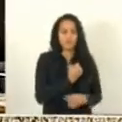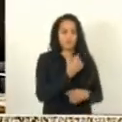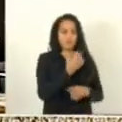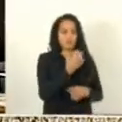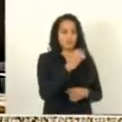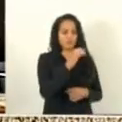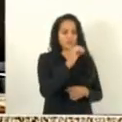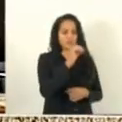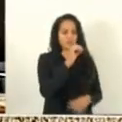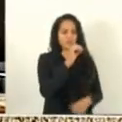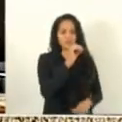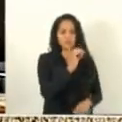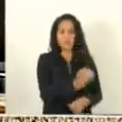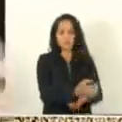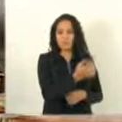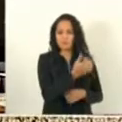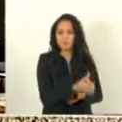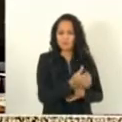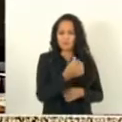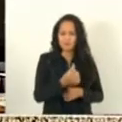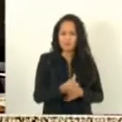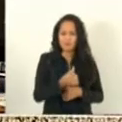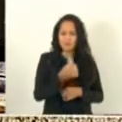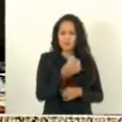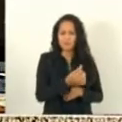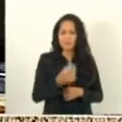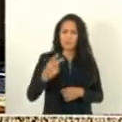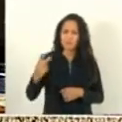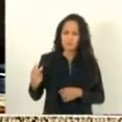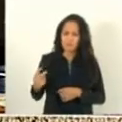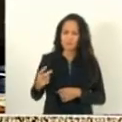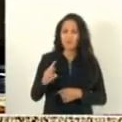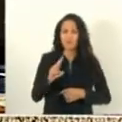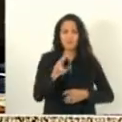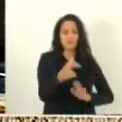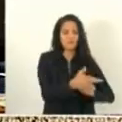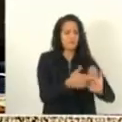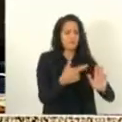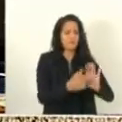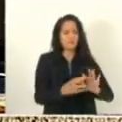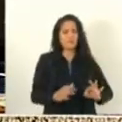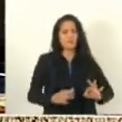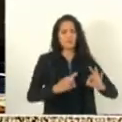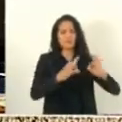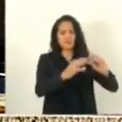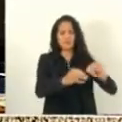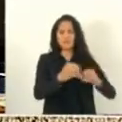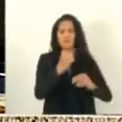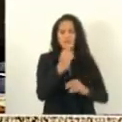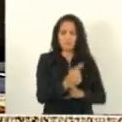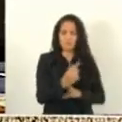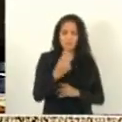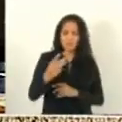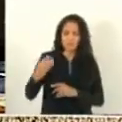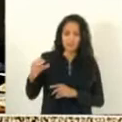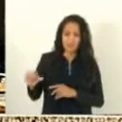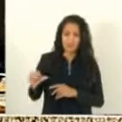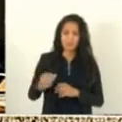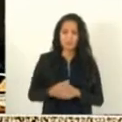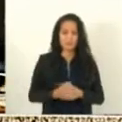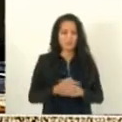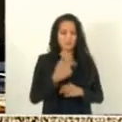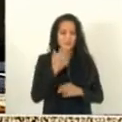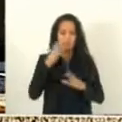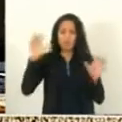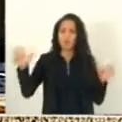66, parágrafo 6º da Constituição Estadual, de veto total ao projeto de lei 905 de autoria do deputado Vanir Leite. Convoca